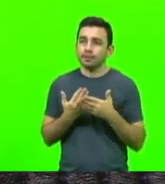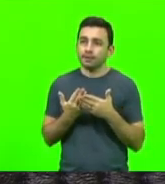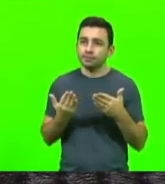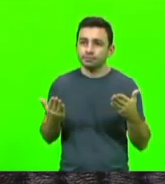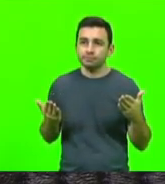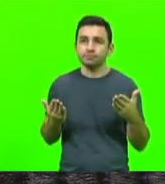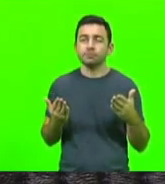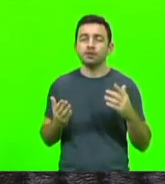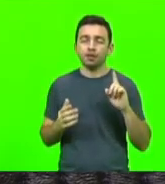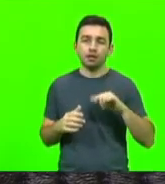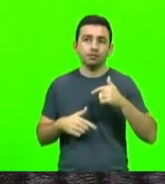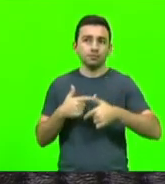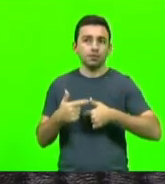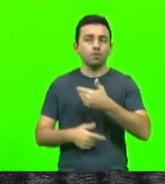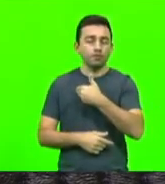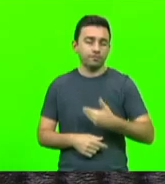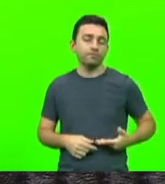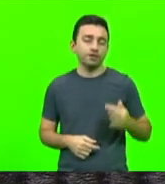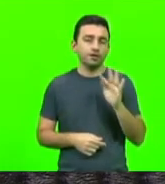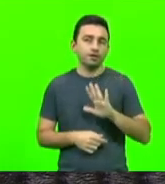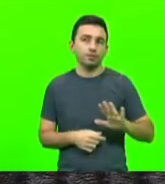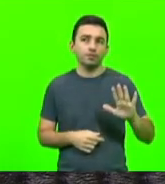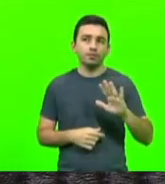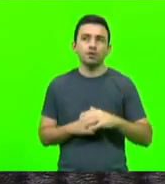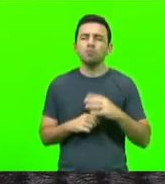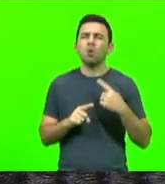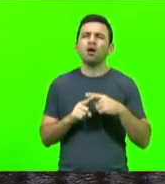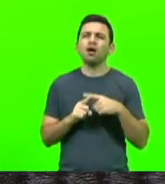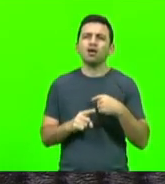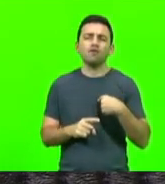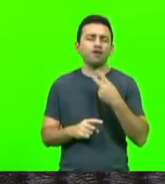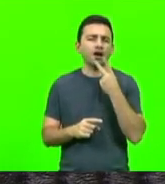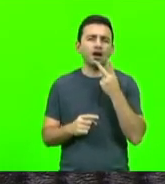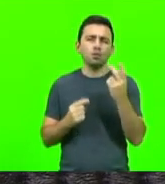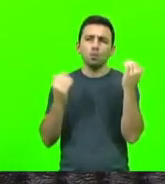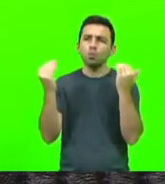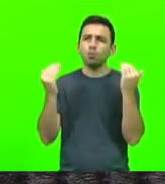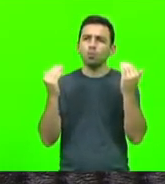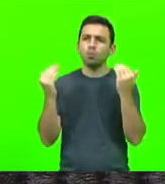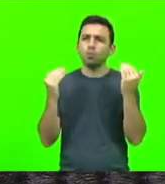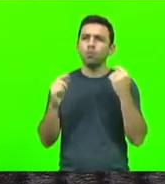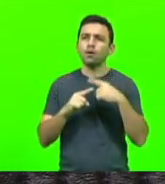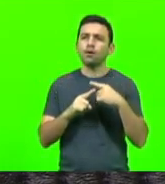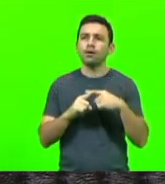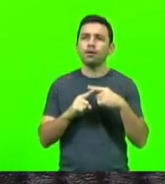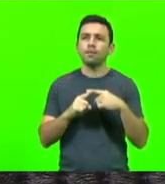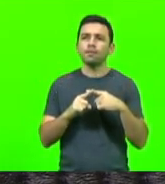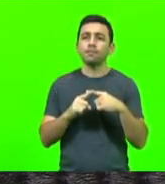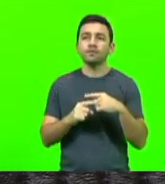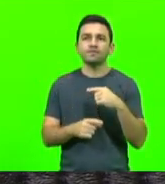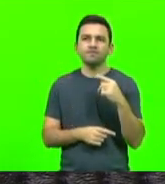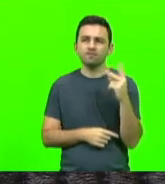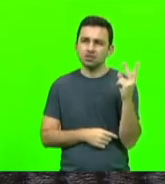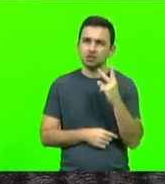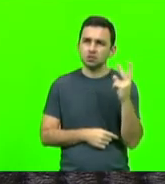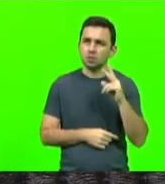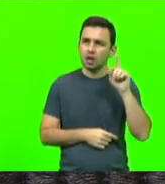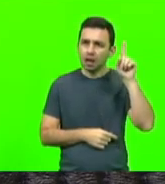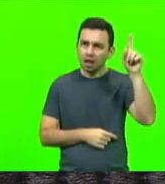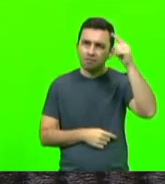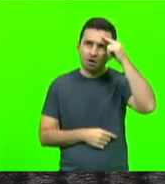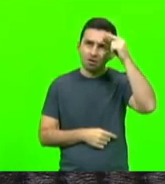serviço do governo federal. Por que faço esse paralelo? Por que 22 instituições de ensino